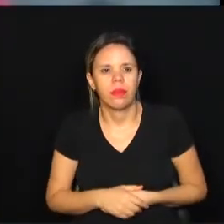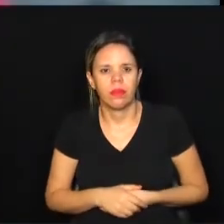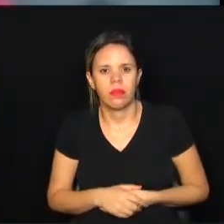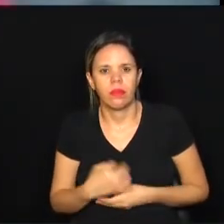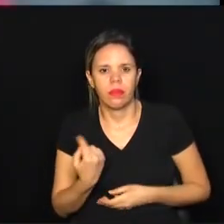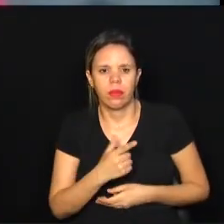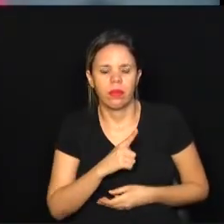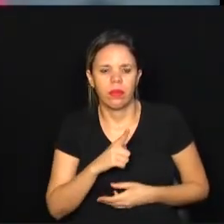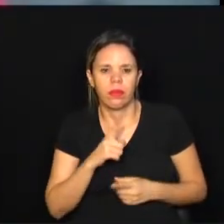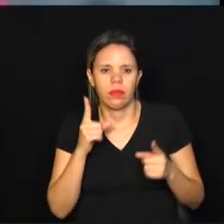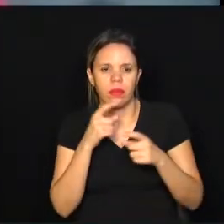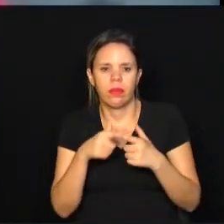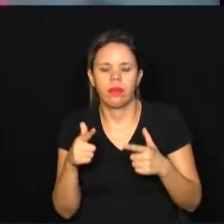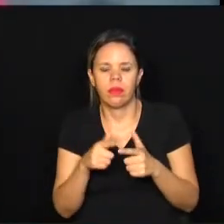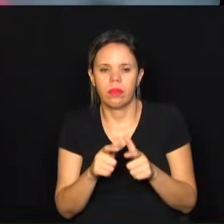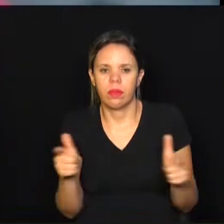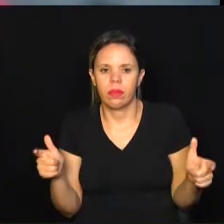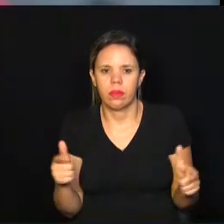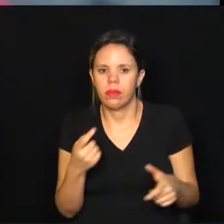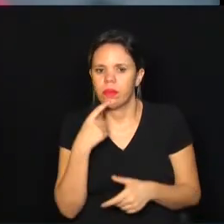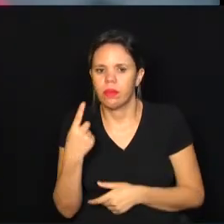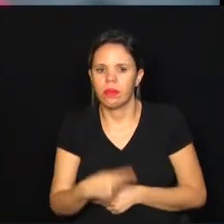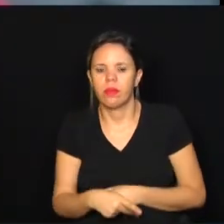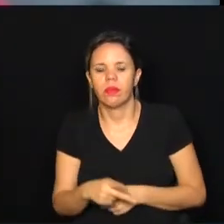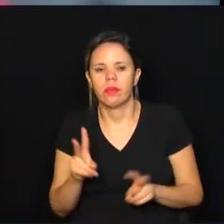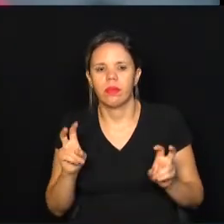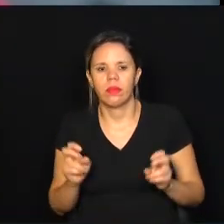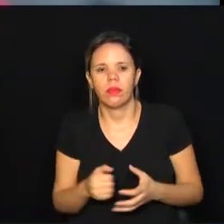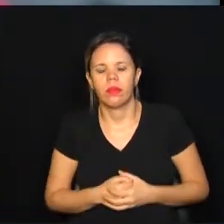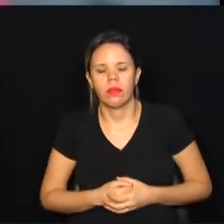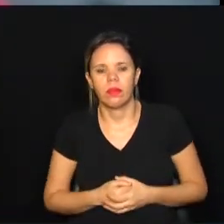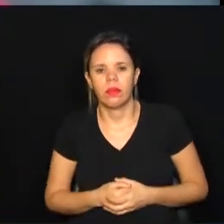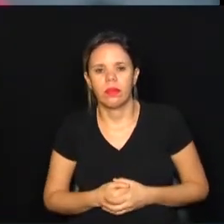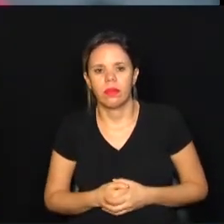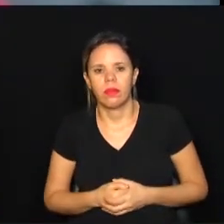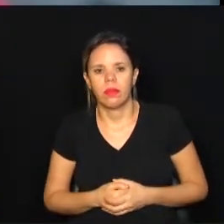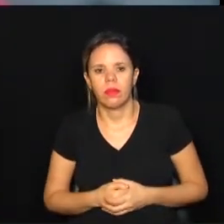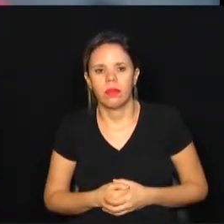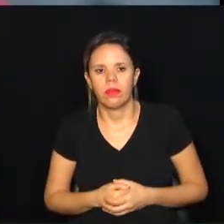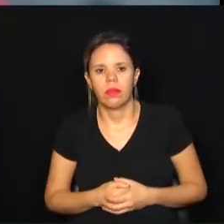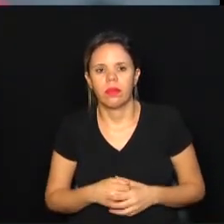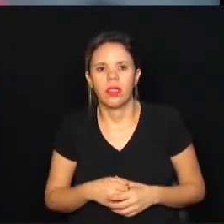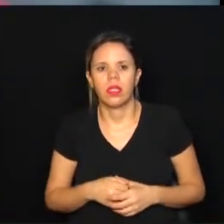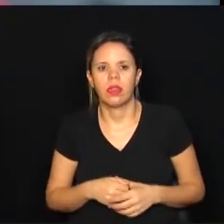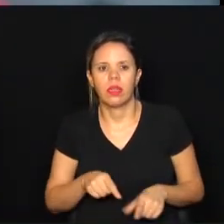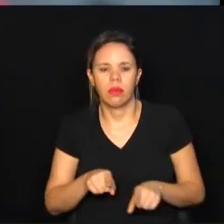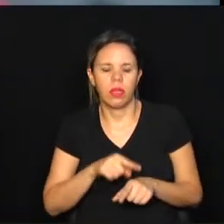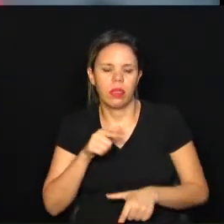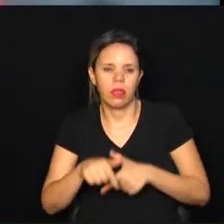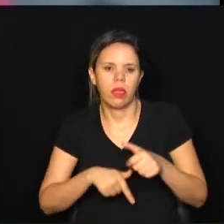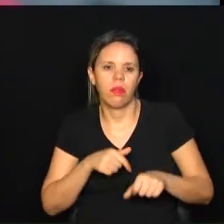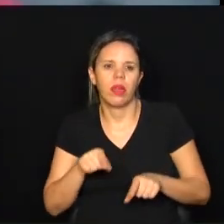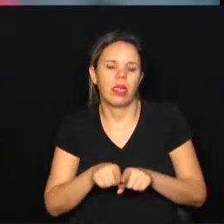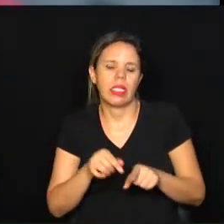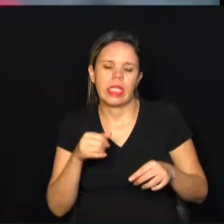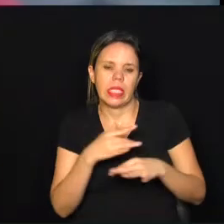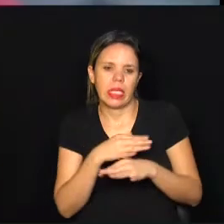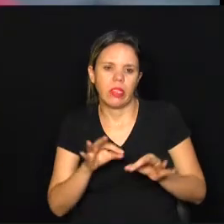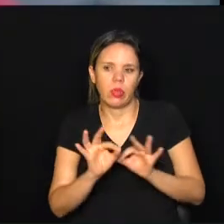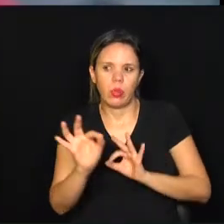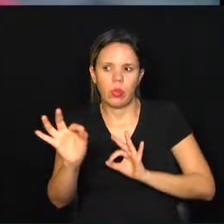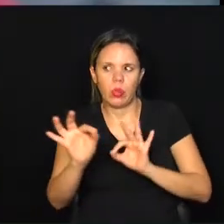Nós temos uma dificuldade muito grande em Campinas em relação aos modais de mobilidade ativa, pela